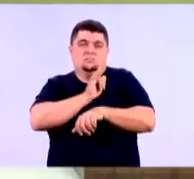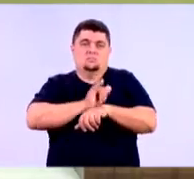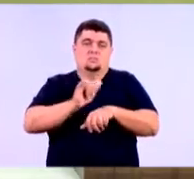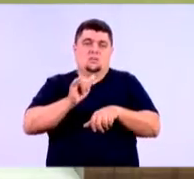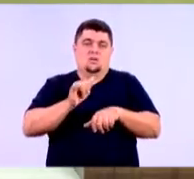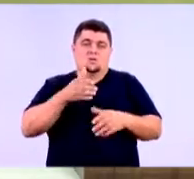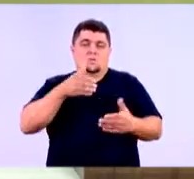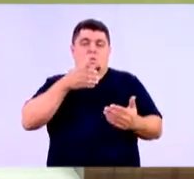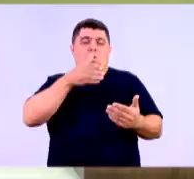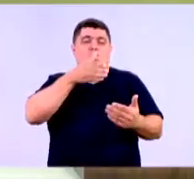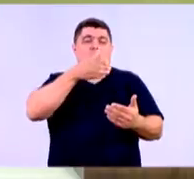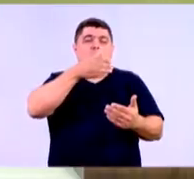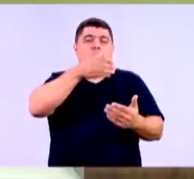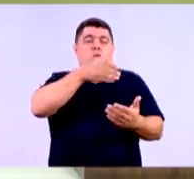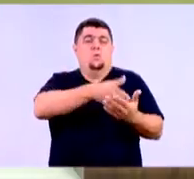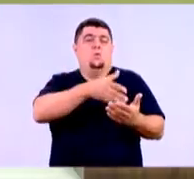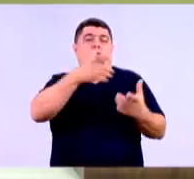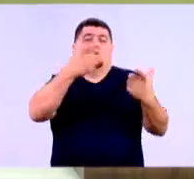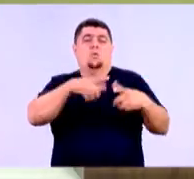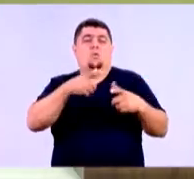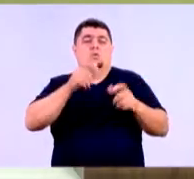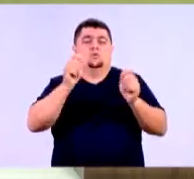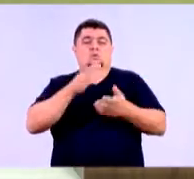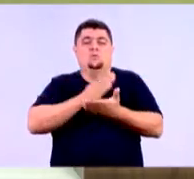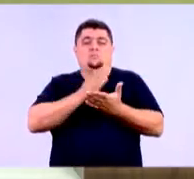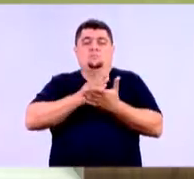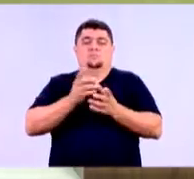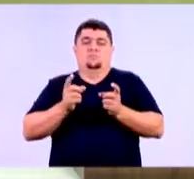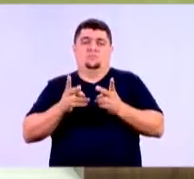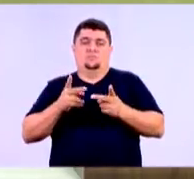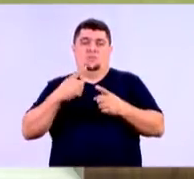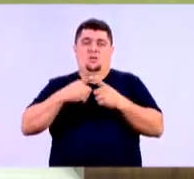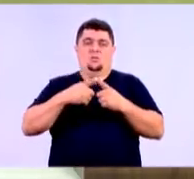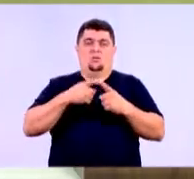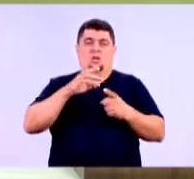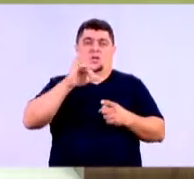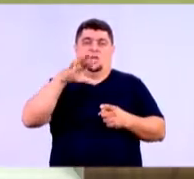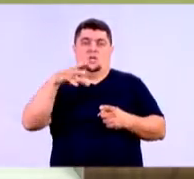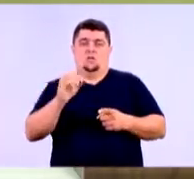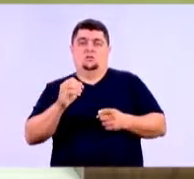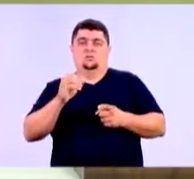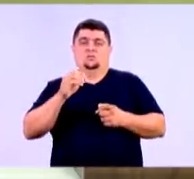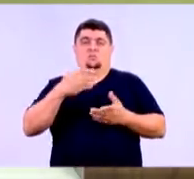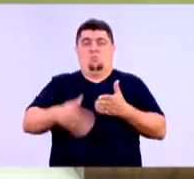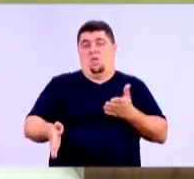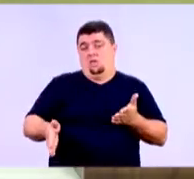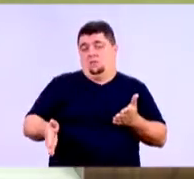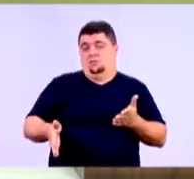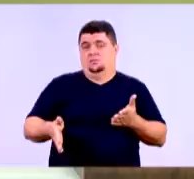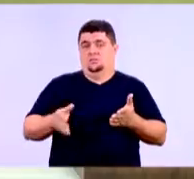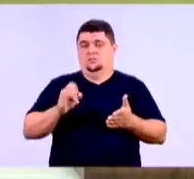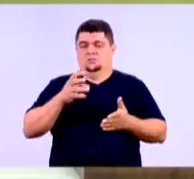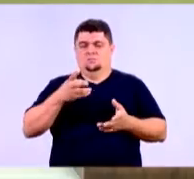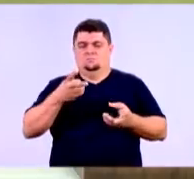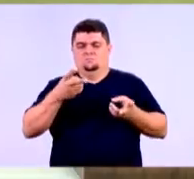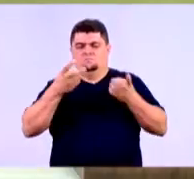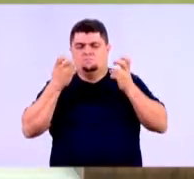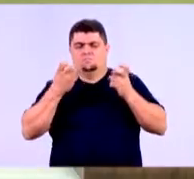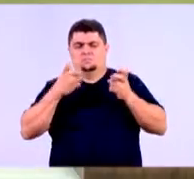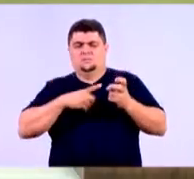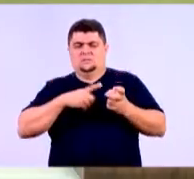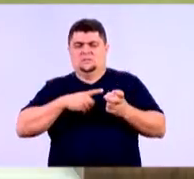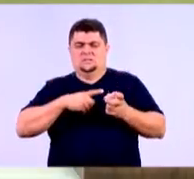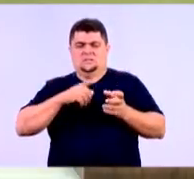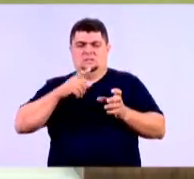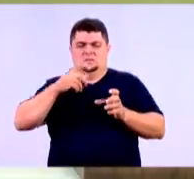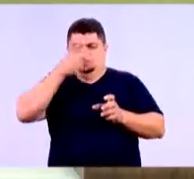você consegue vender a prazo dentro da sua aceitação ao risco. Caso você, por exemplo, verifique que a inadimplência esteja